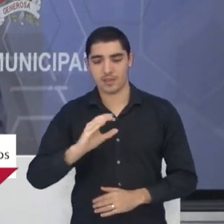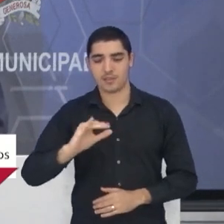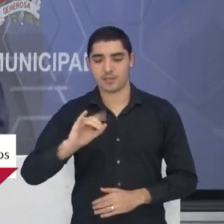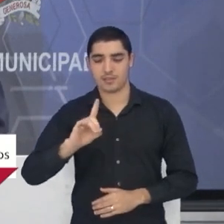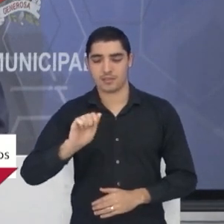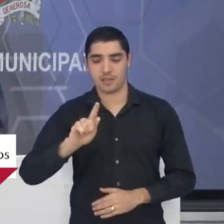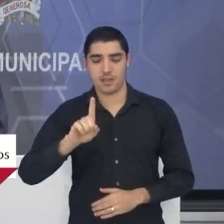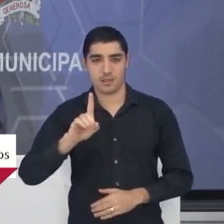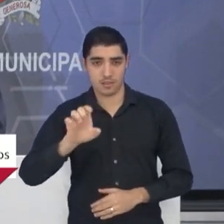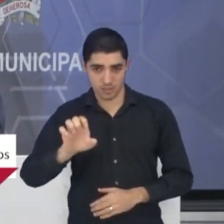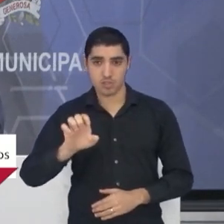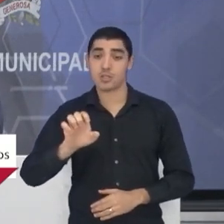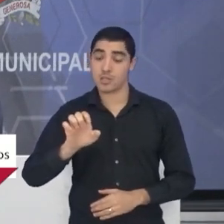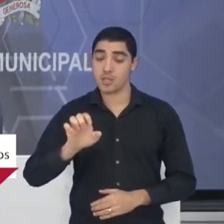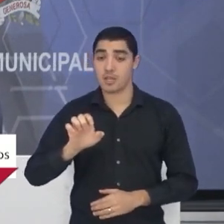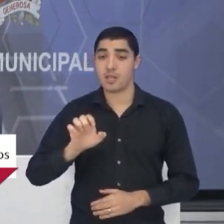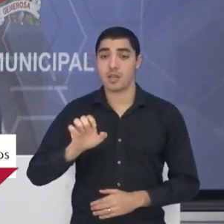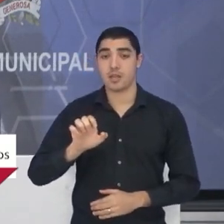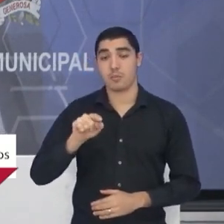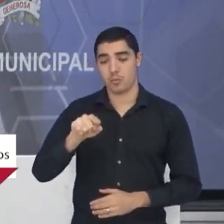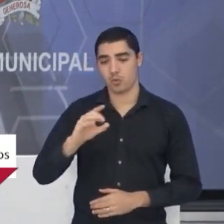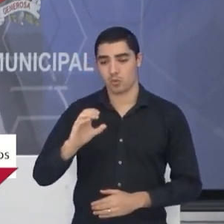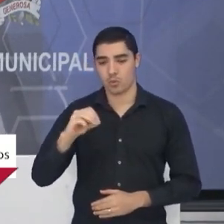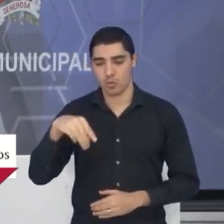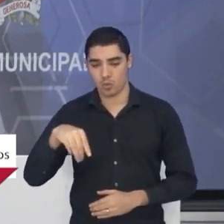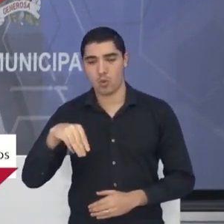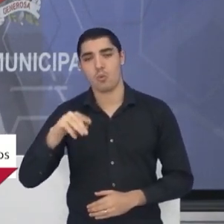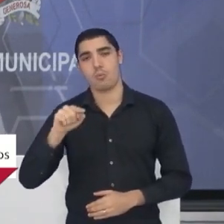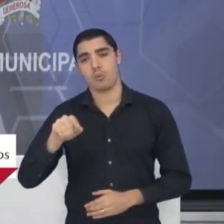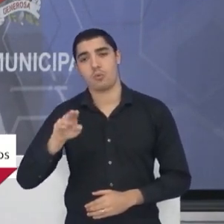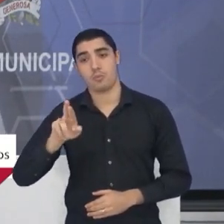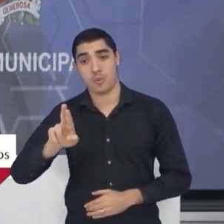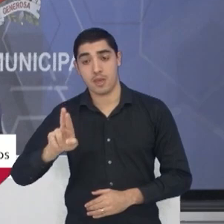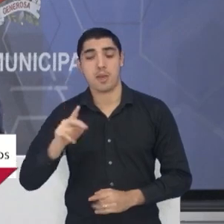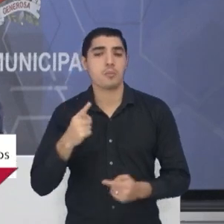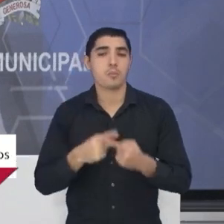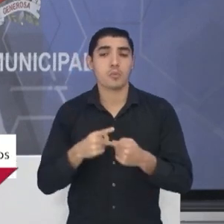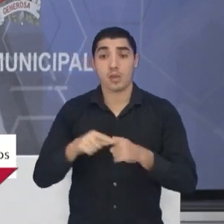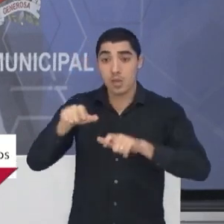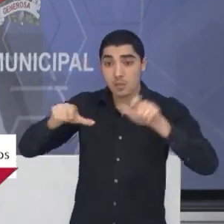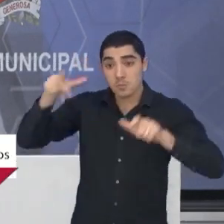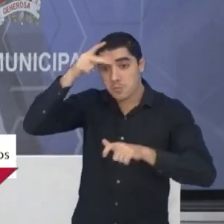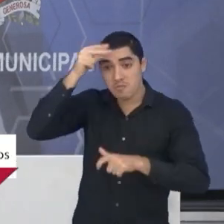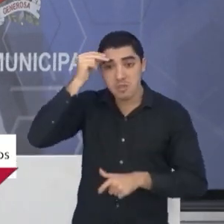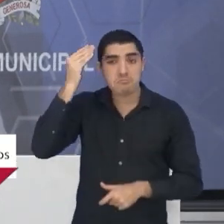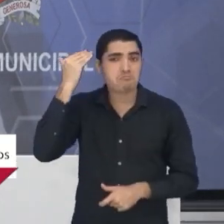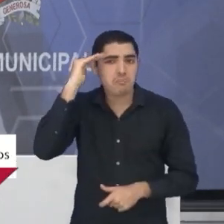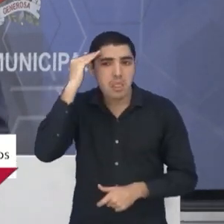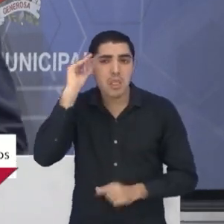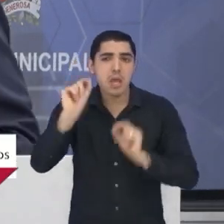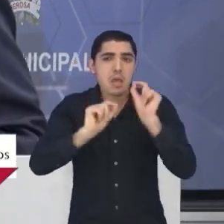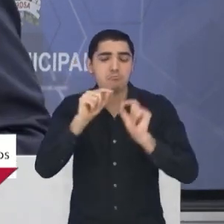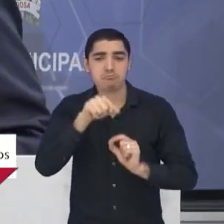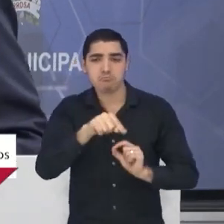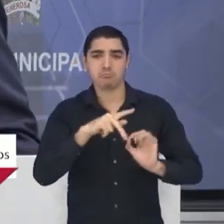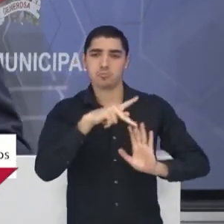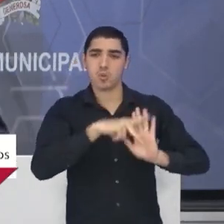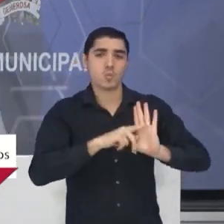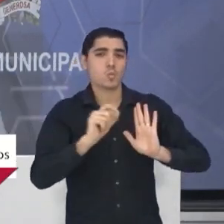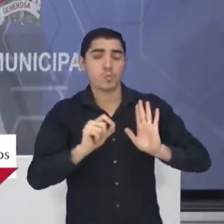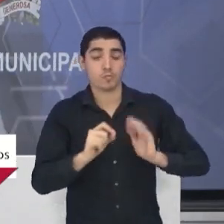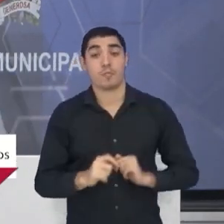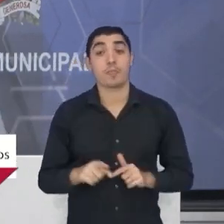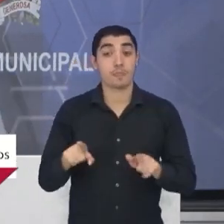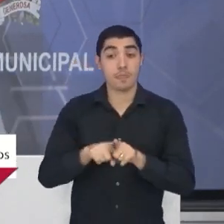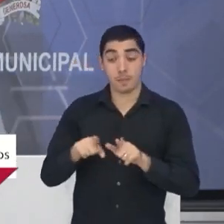para que os prefeitos possam saber mais sobre a Adesão desse projeto eu lembro ainda que o certificado de participação